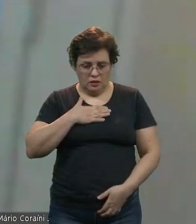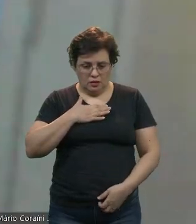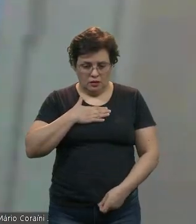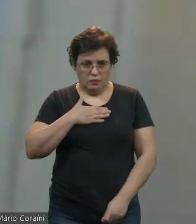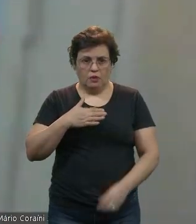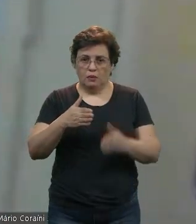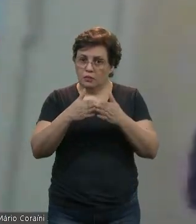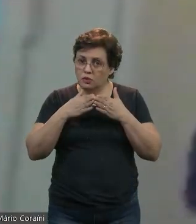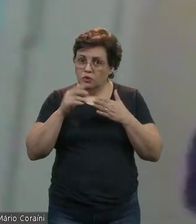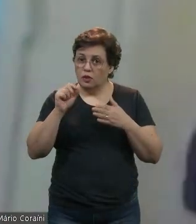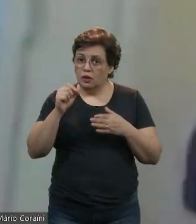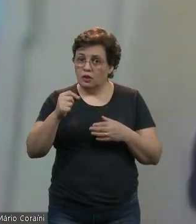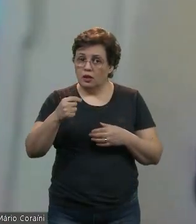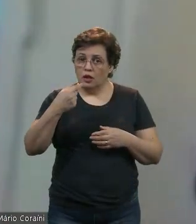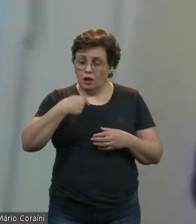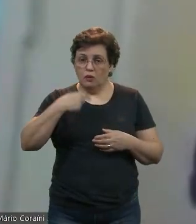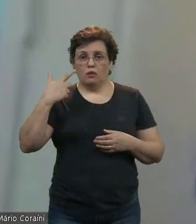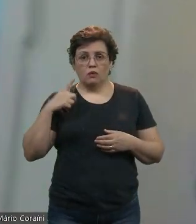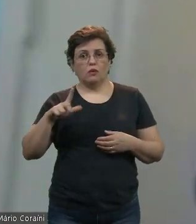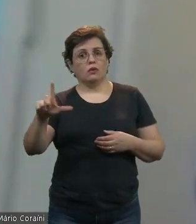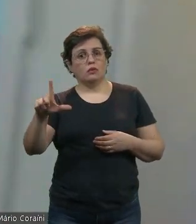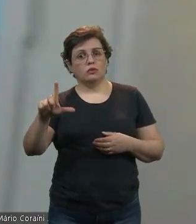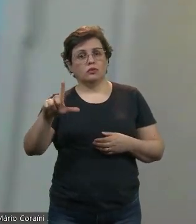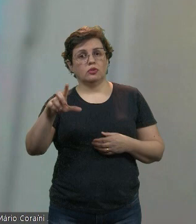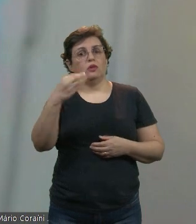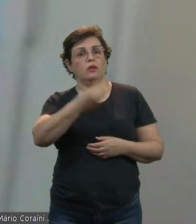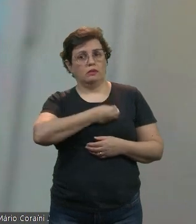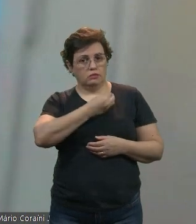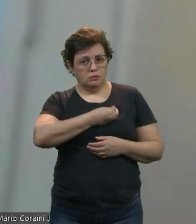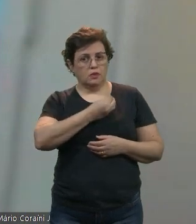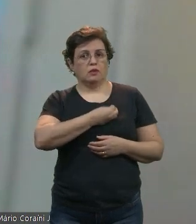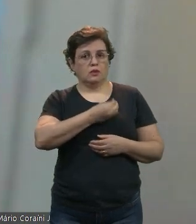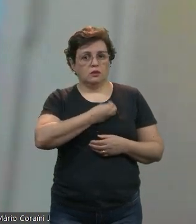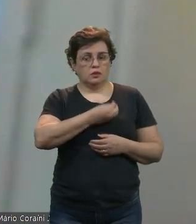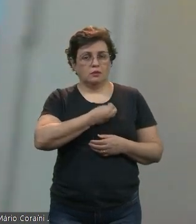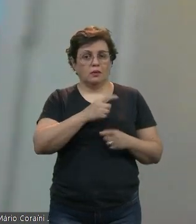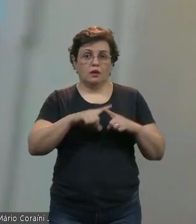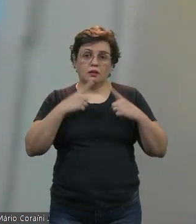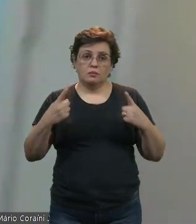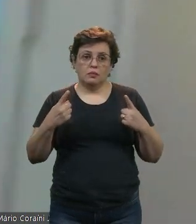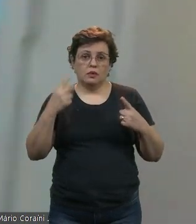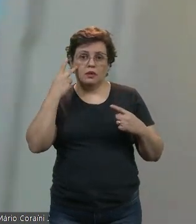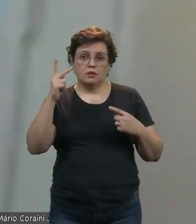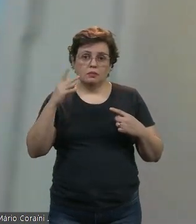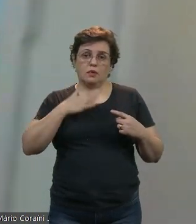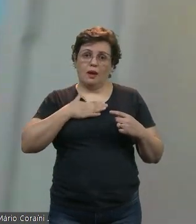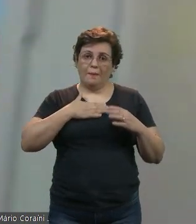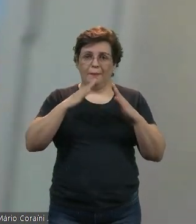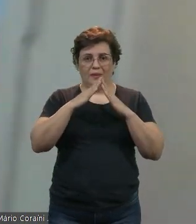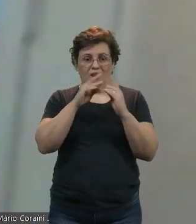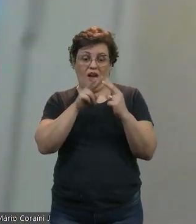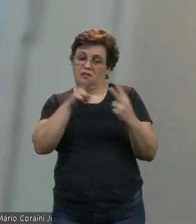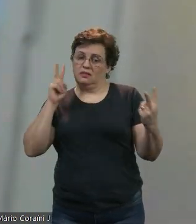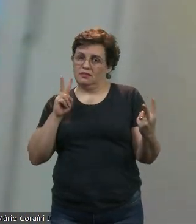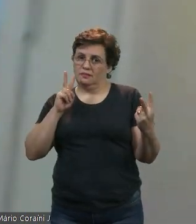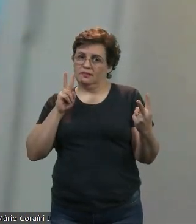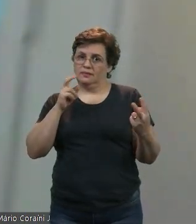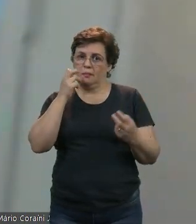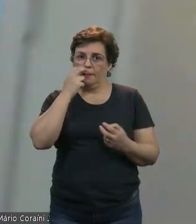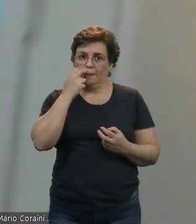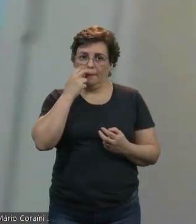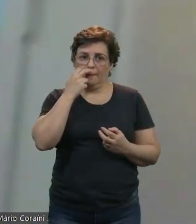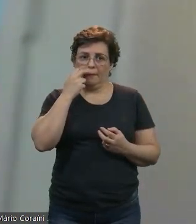O meu pedido é que eu continue tendo a participação aqui da minha residência.